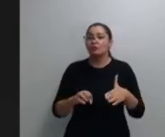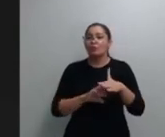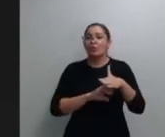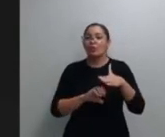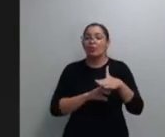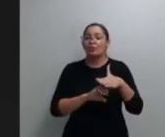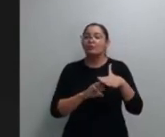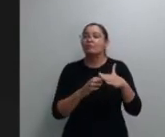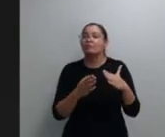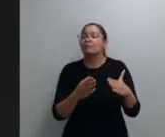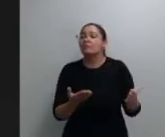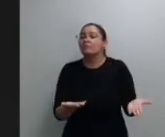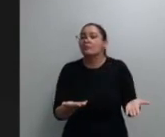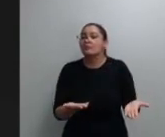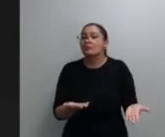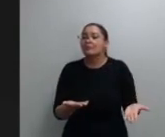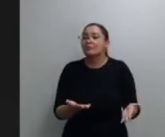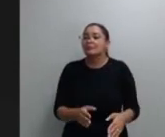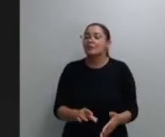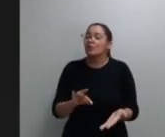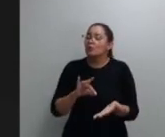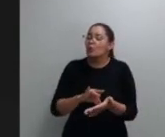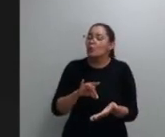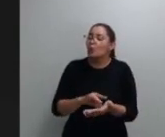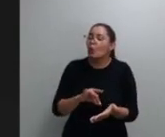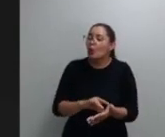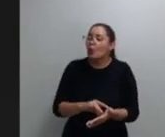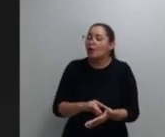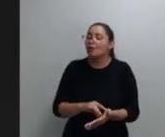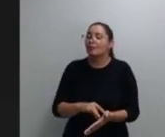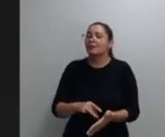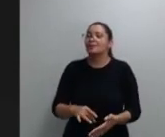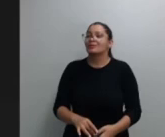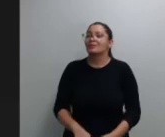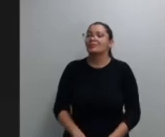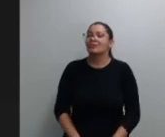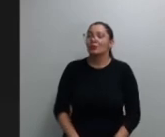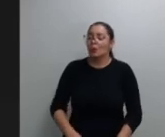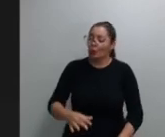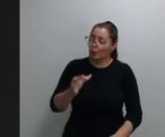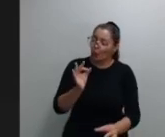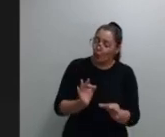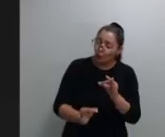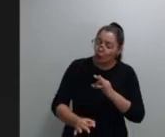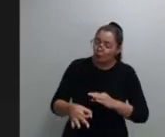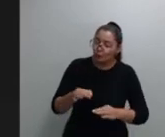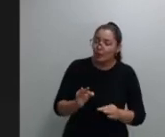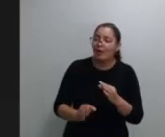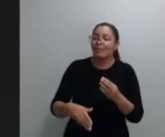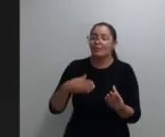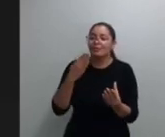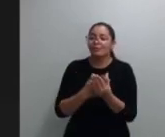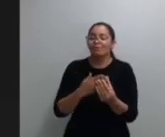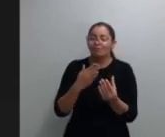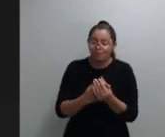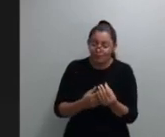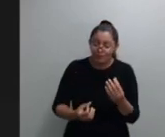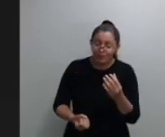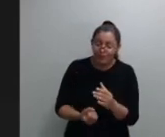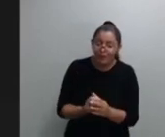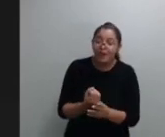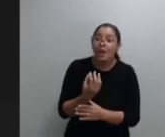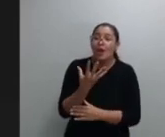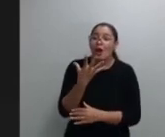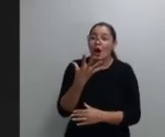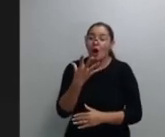industrial do quanto é realidade o só aperfeiçoamento jurídico do negócio produz o pelo menos